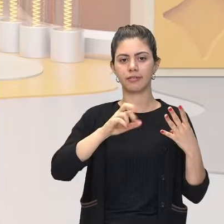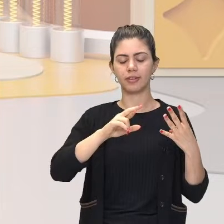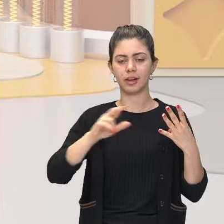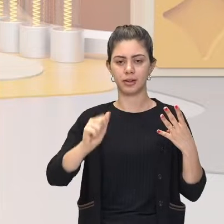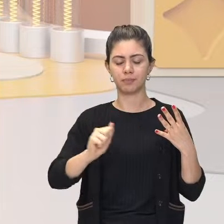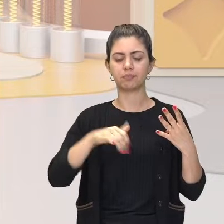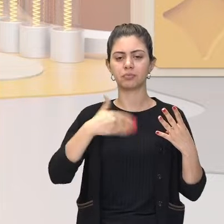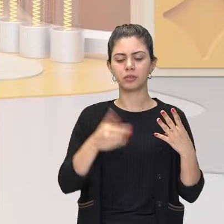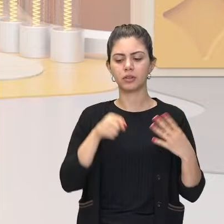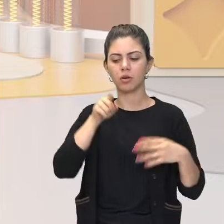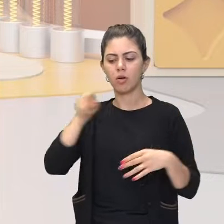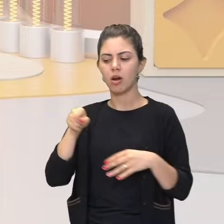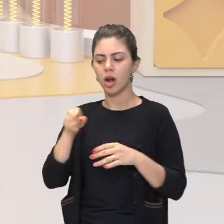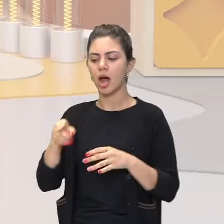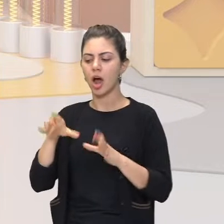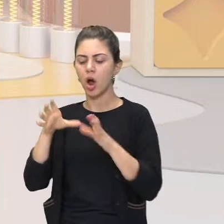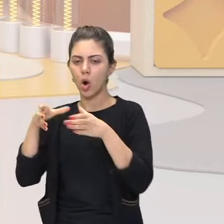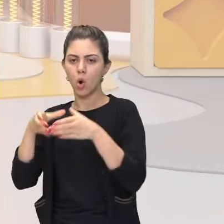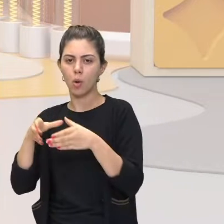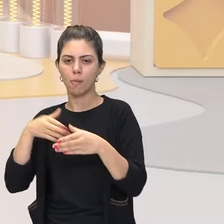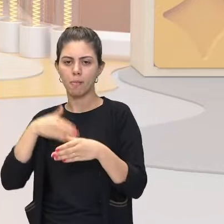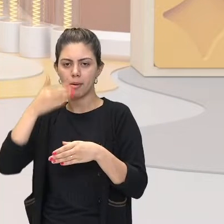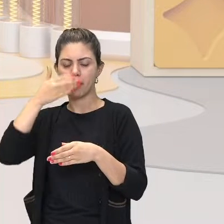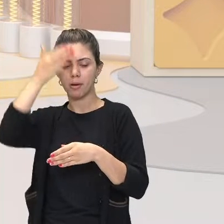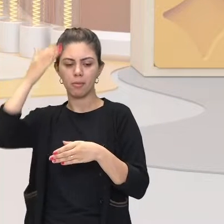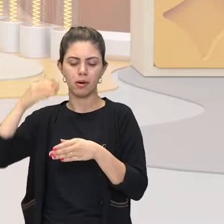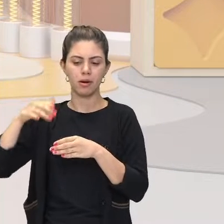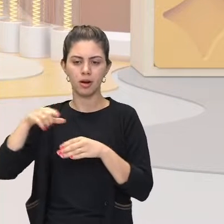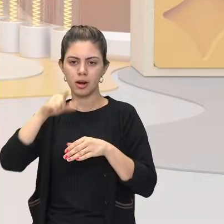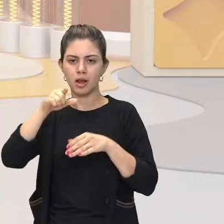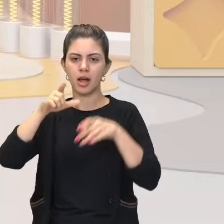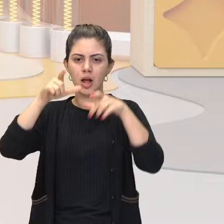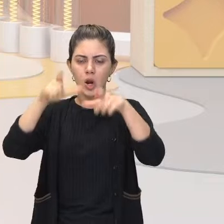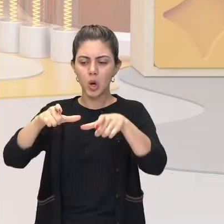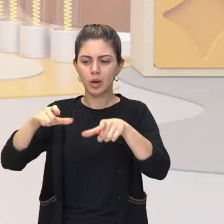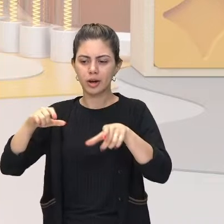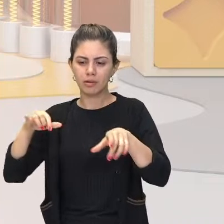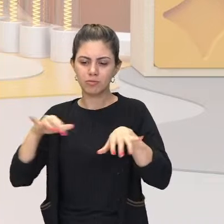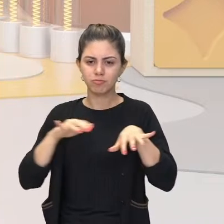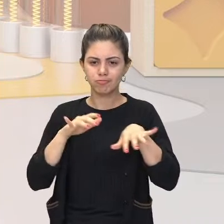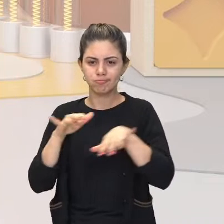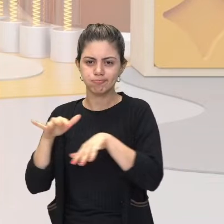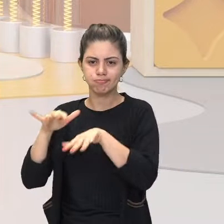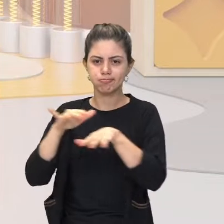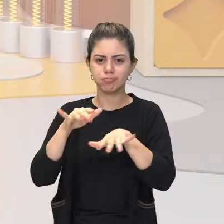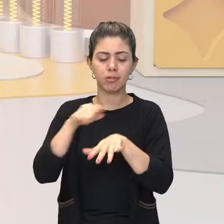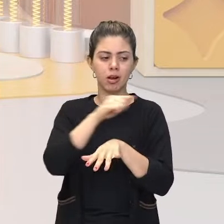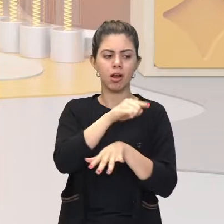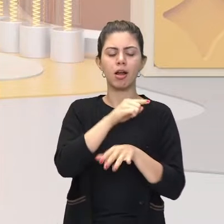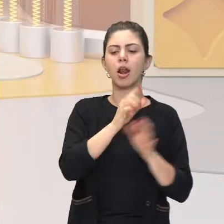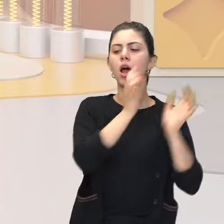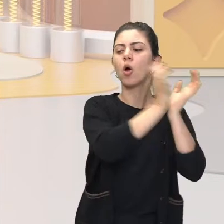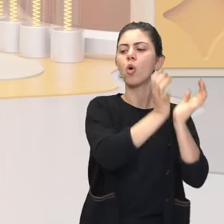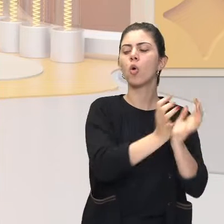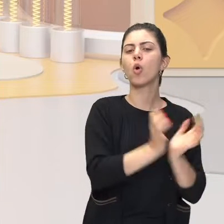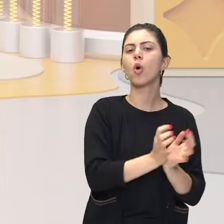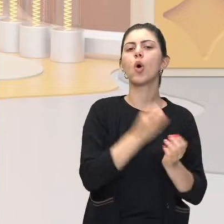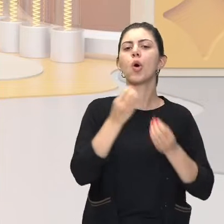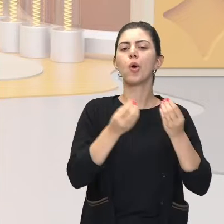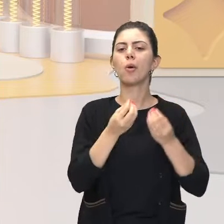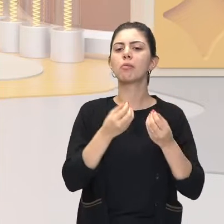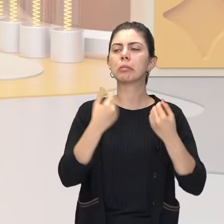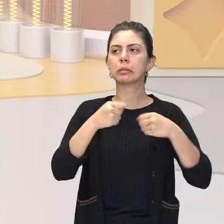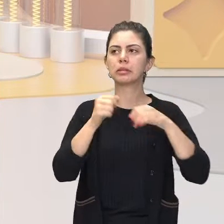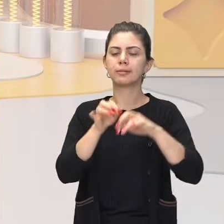os mouros vão invadindo ali a Península Ibérica pela parte mais ao sul, esses reinos cristãos eles vão subindo,